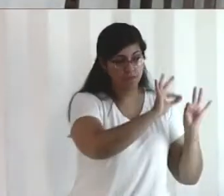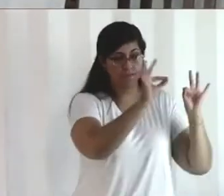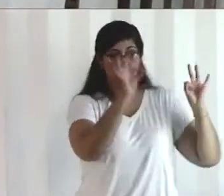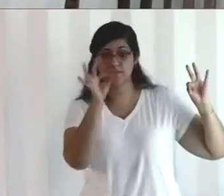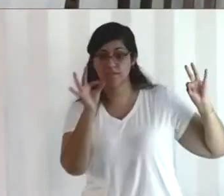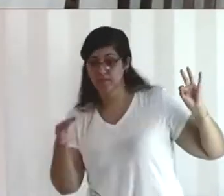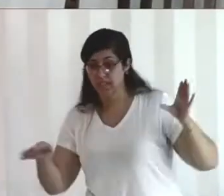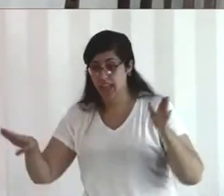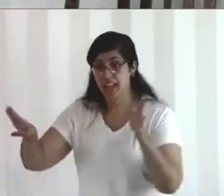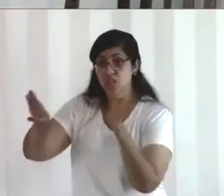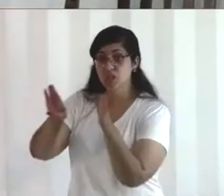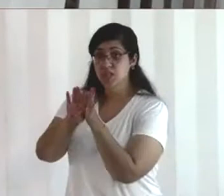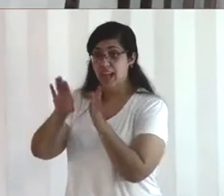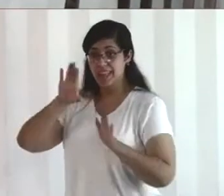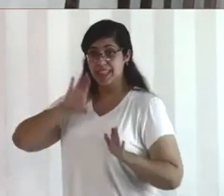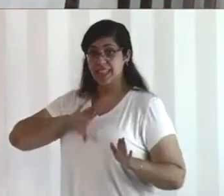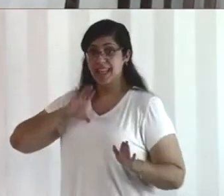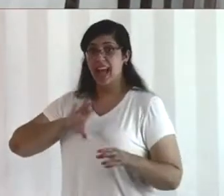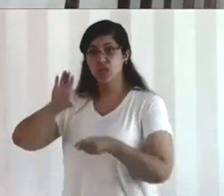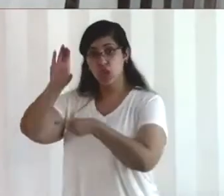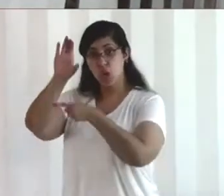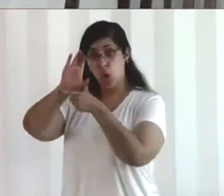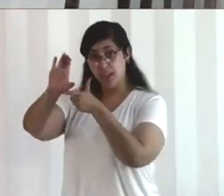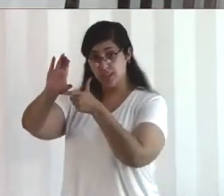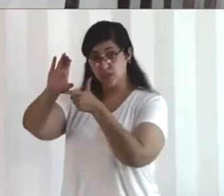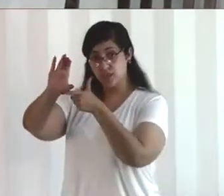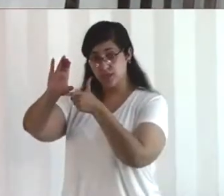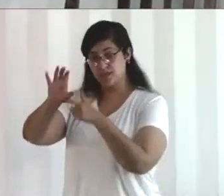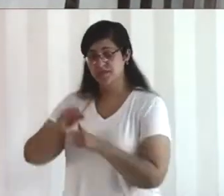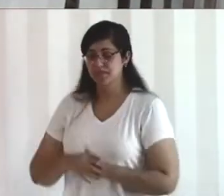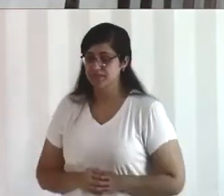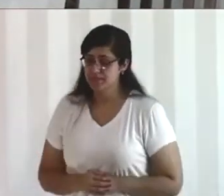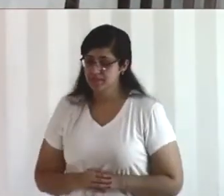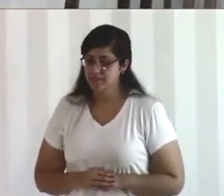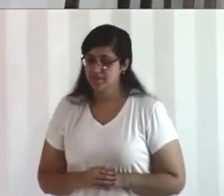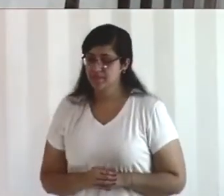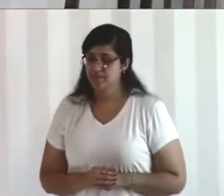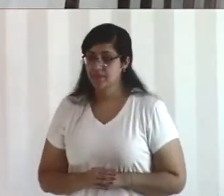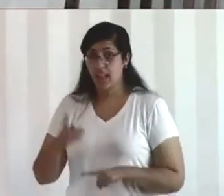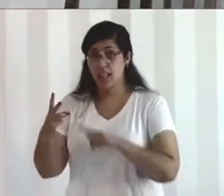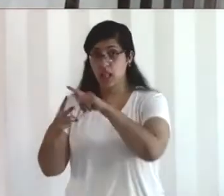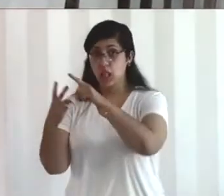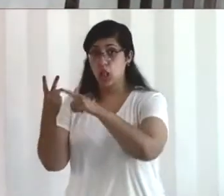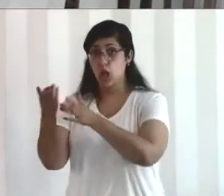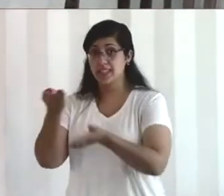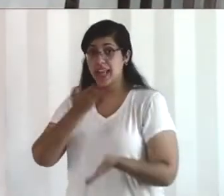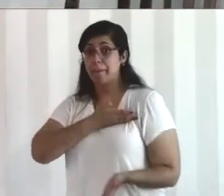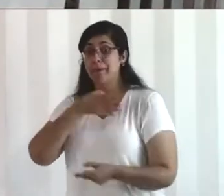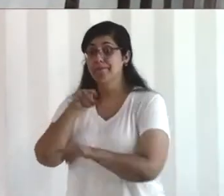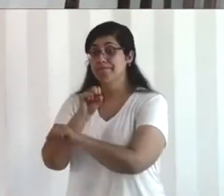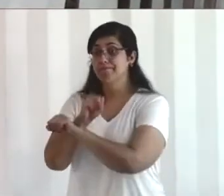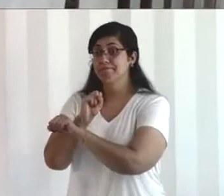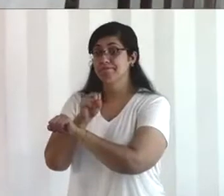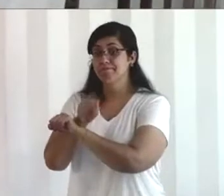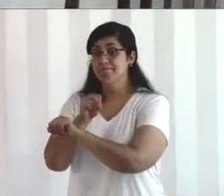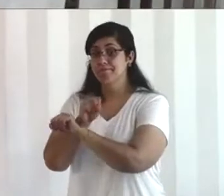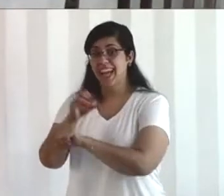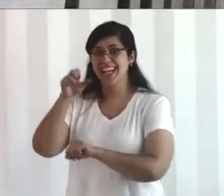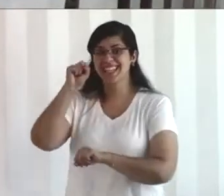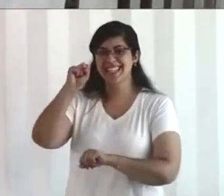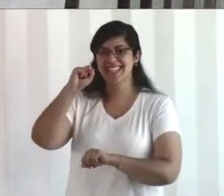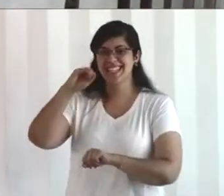quilômetros, e espera chegar dois dos seus amigos, Silas e Timóteo. Esses dois amigos acompanham Paulo em